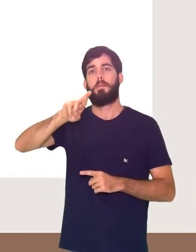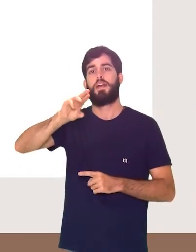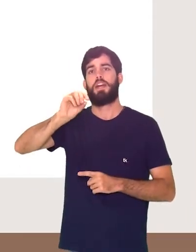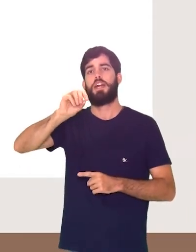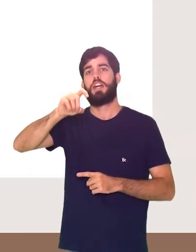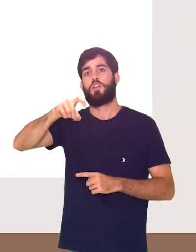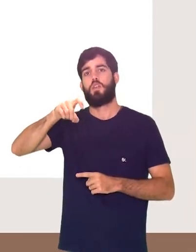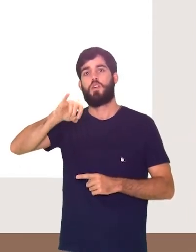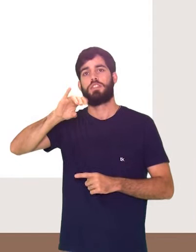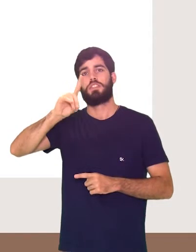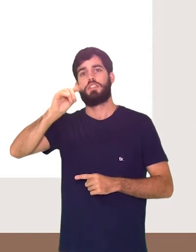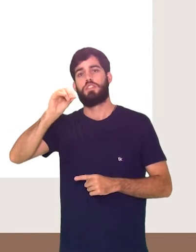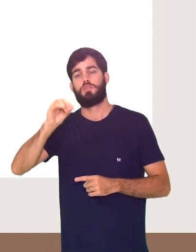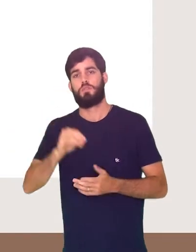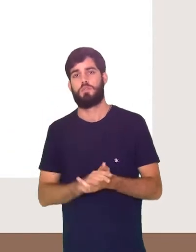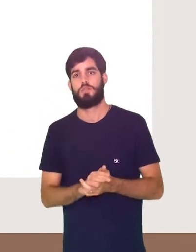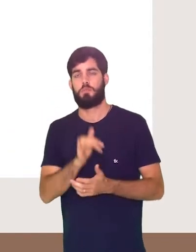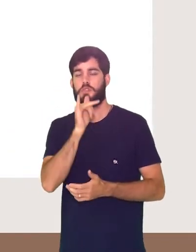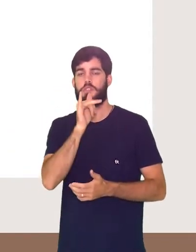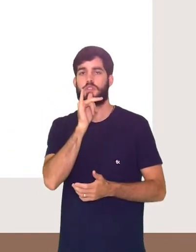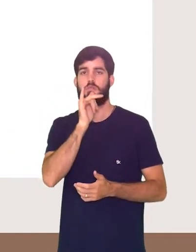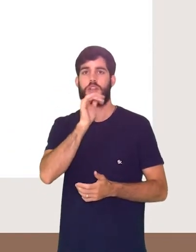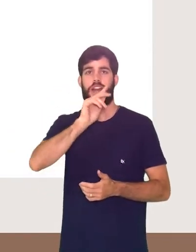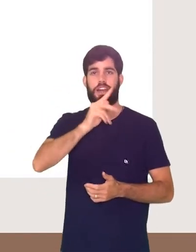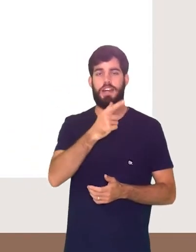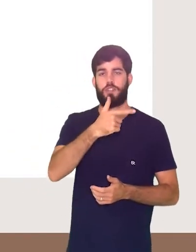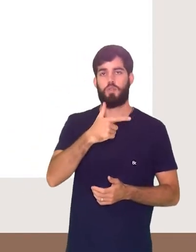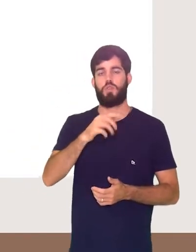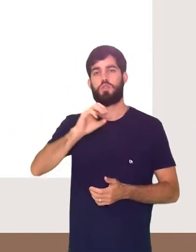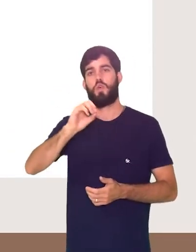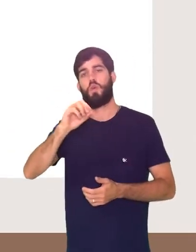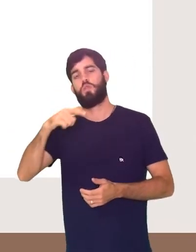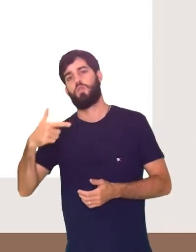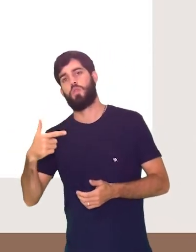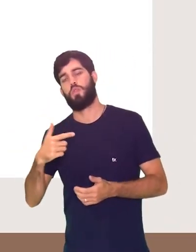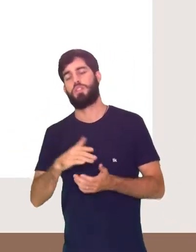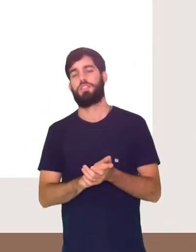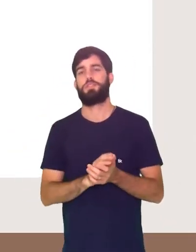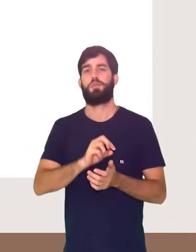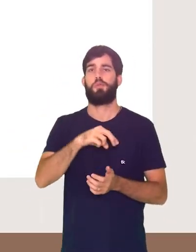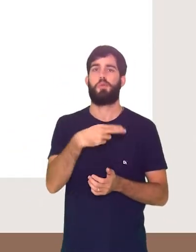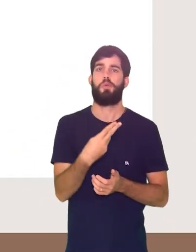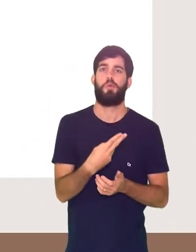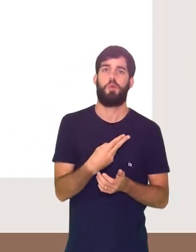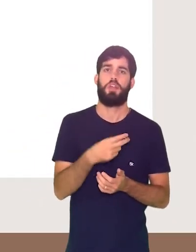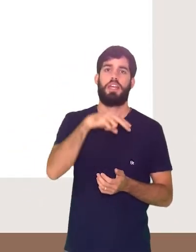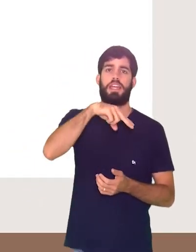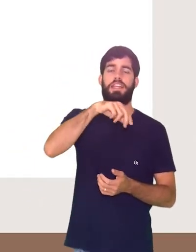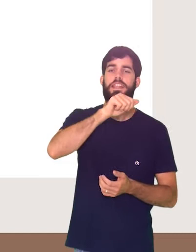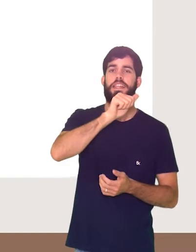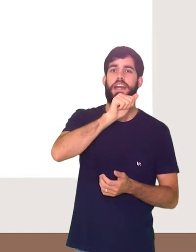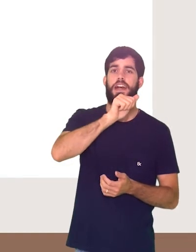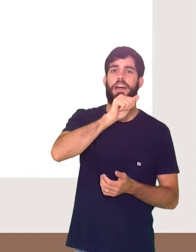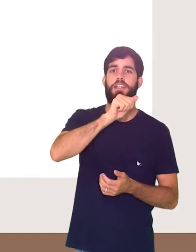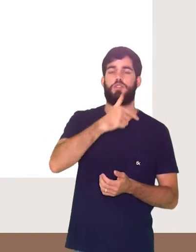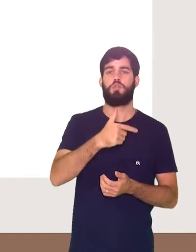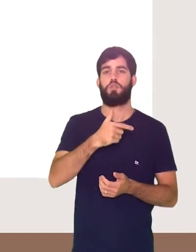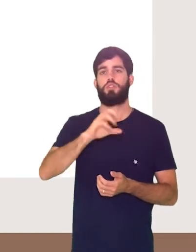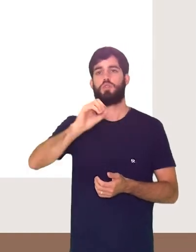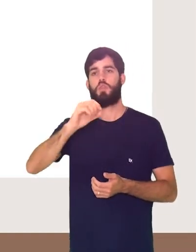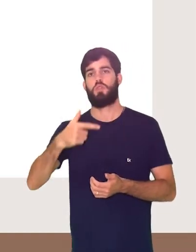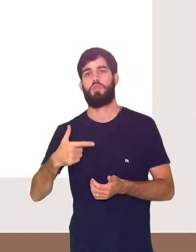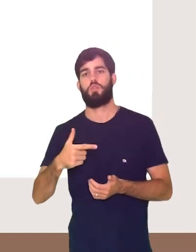peróxido de hidrogênio, H2O2, peróxido de sódio, Na2O2, na forma